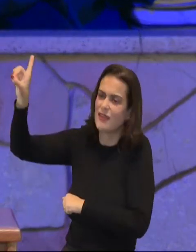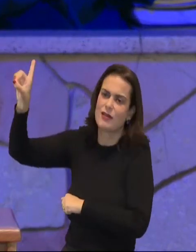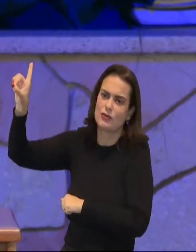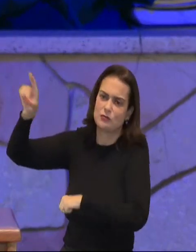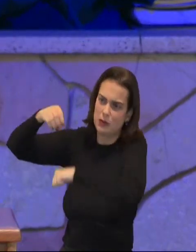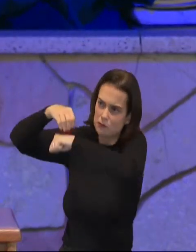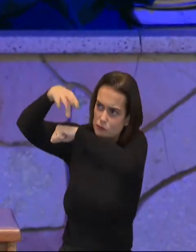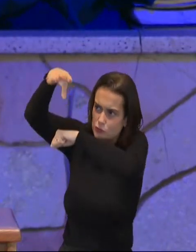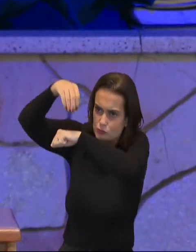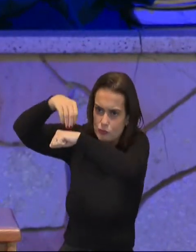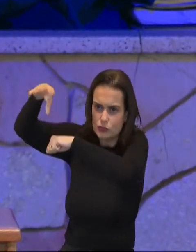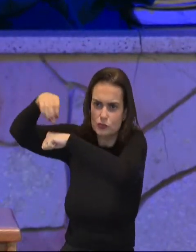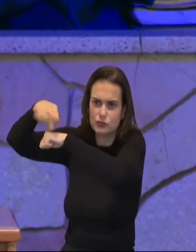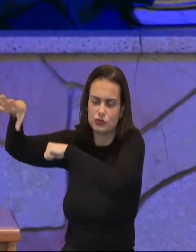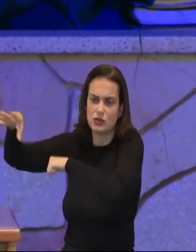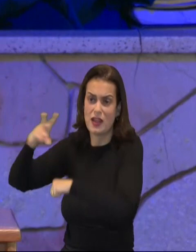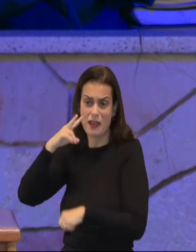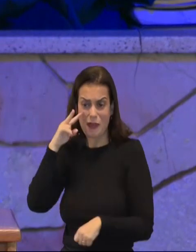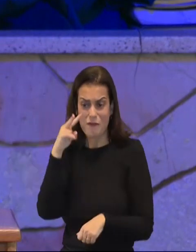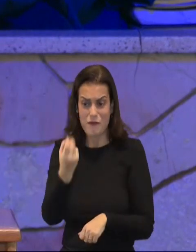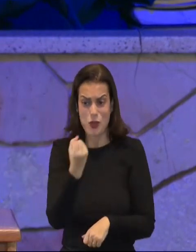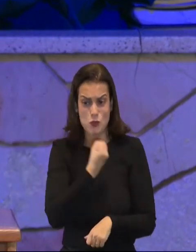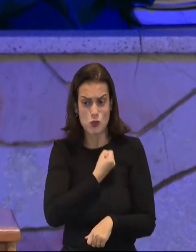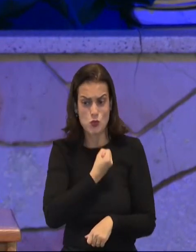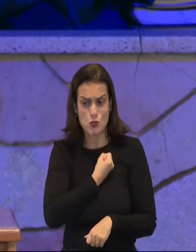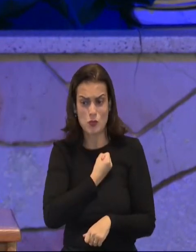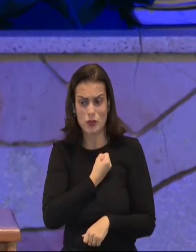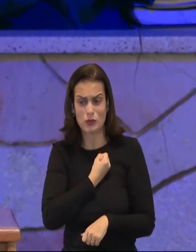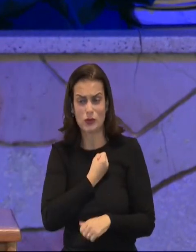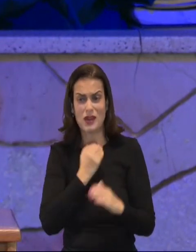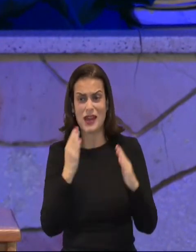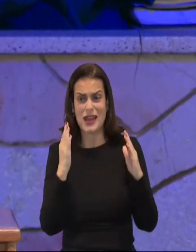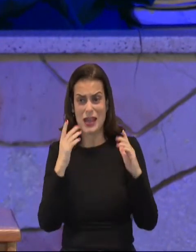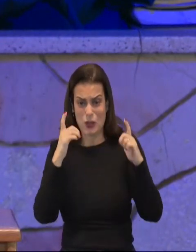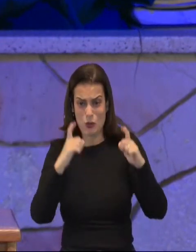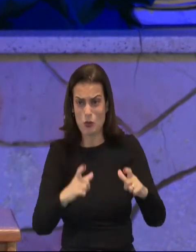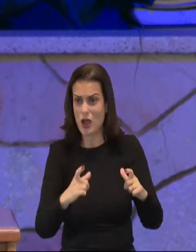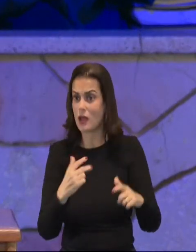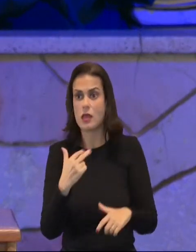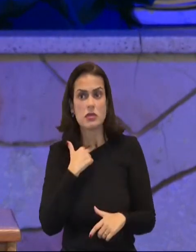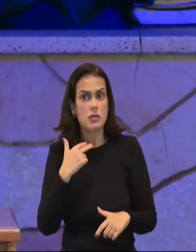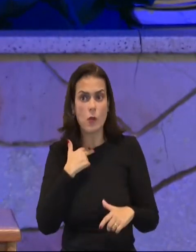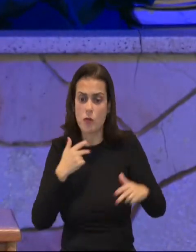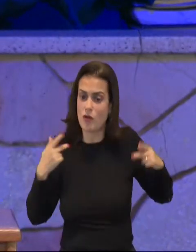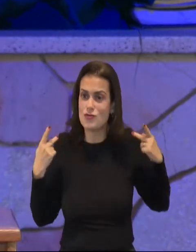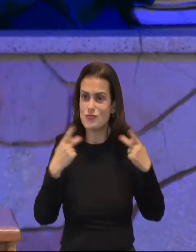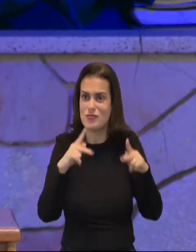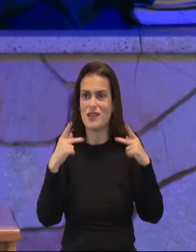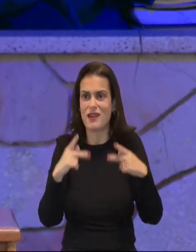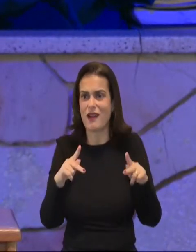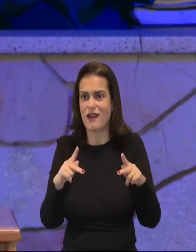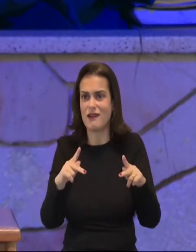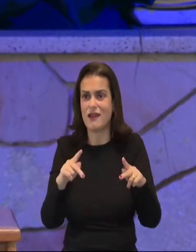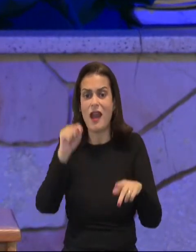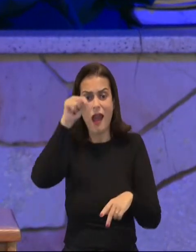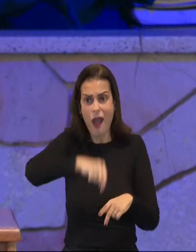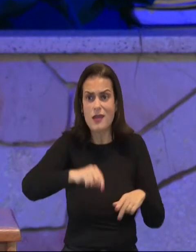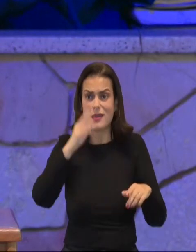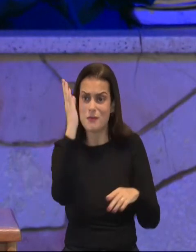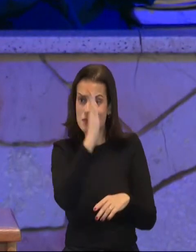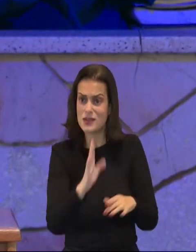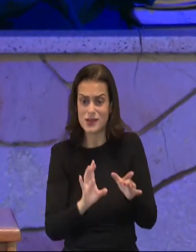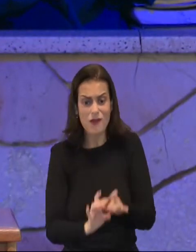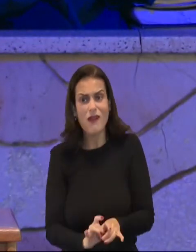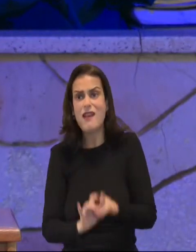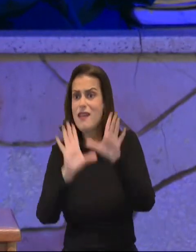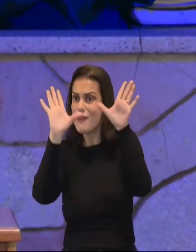irmãos, seria de nos envergonhar lugares em que a igreja é perseguida e prega o evangelho, e lugares como o Brasil em que nós podemos pregar